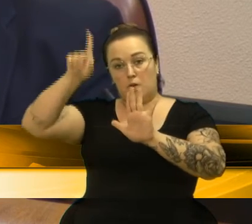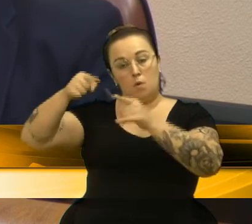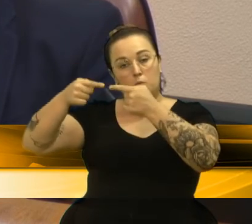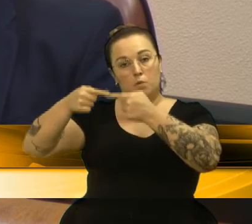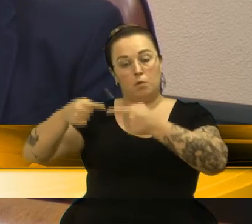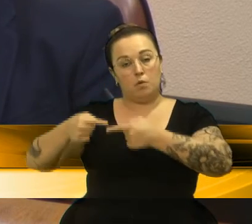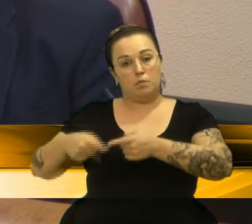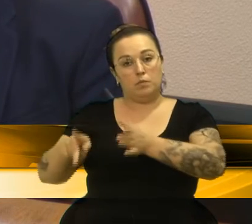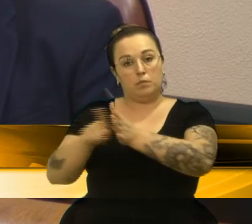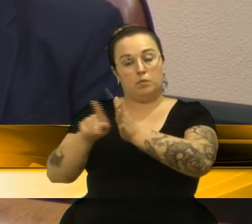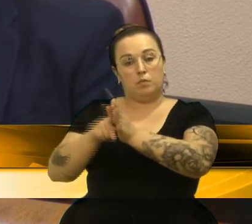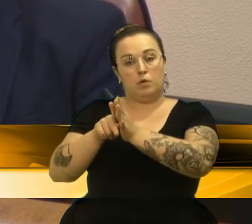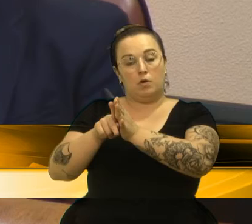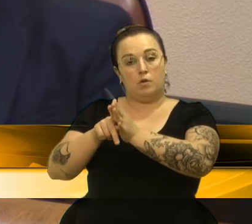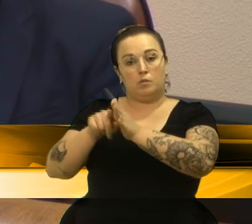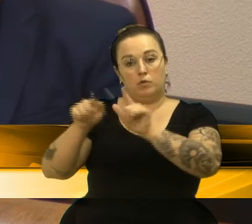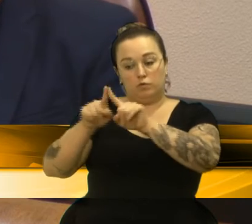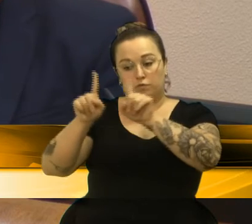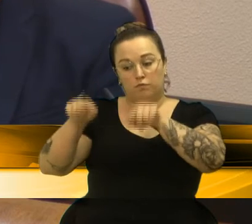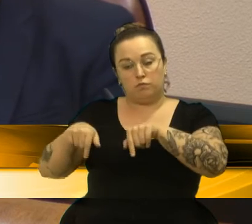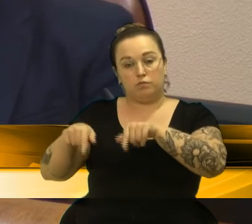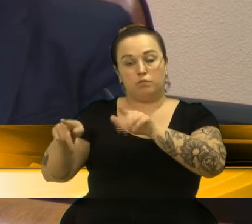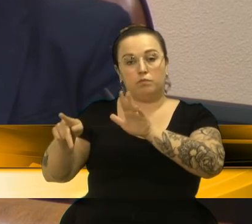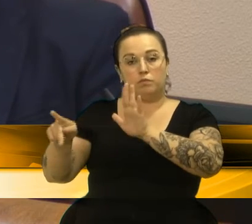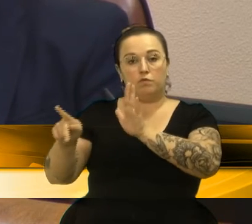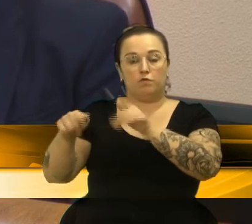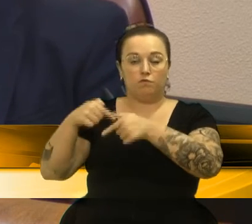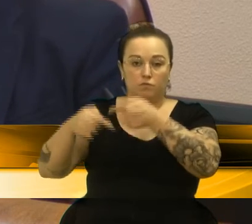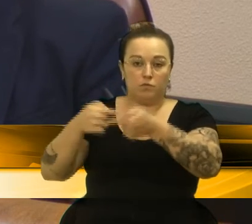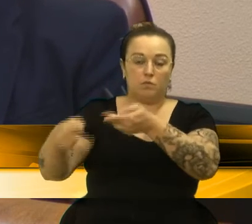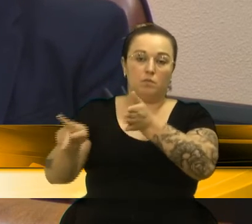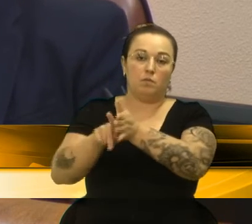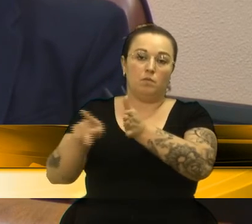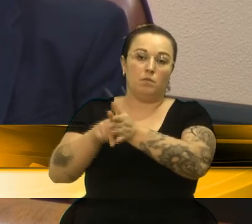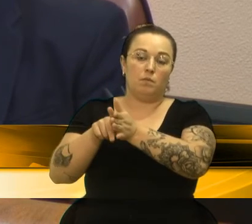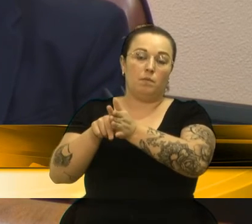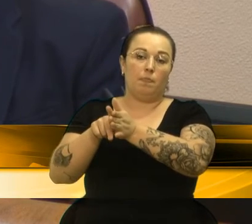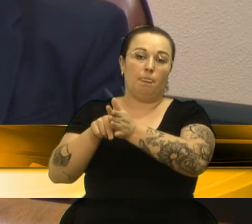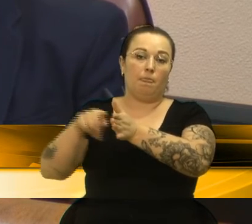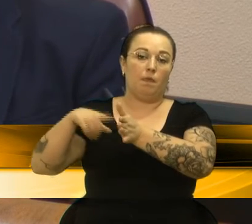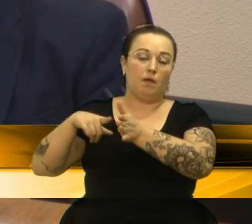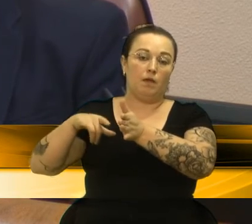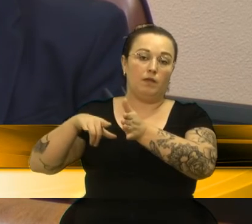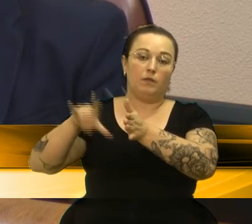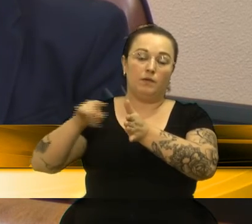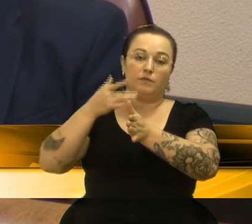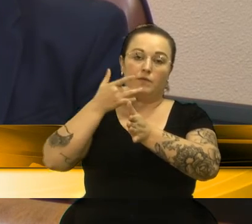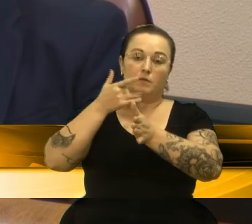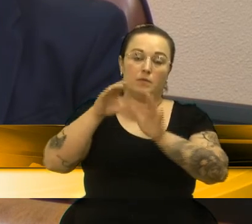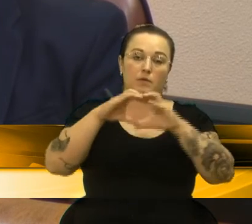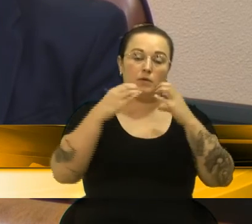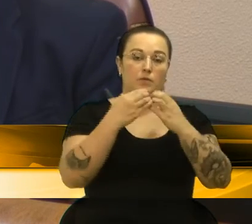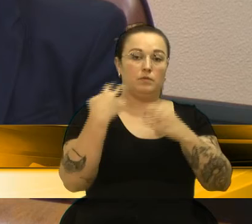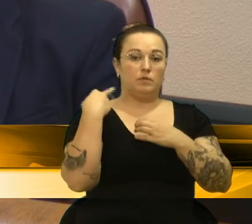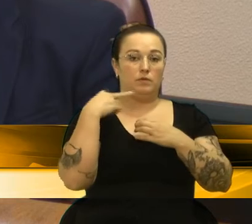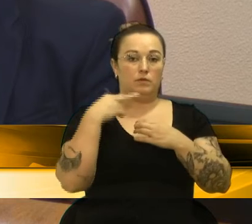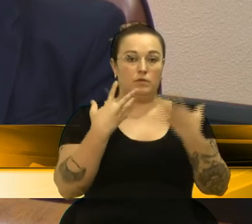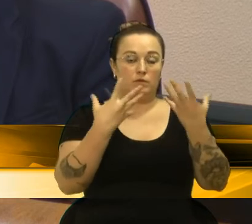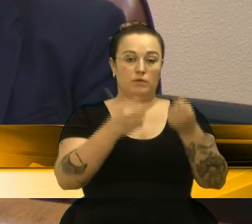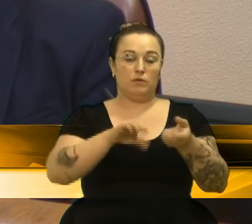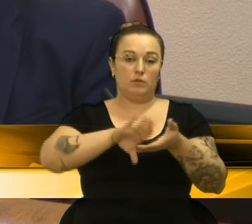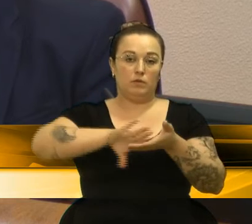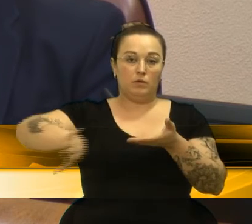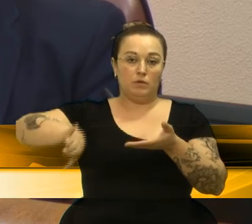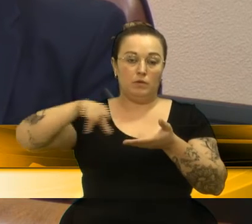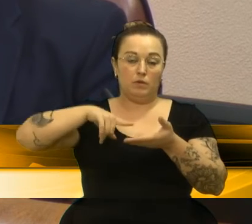do cargo propiciador da sanção de cassação de seu mandato, não se revela, por outro lado, fácil para a Câmara Municipal determinar a perda de mandato do prefeito por